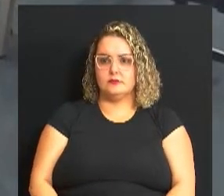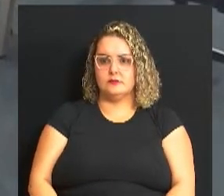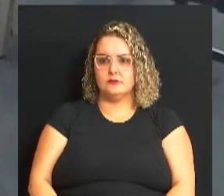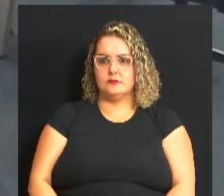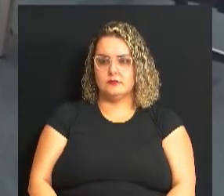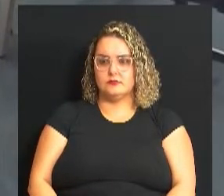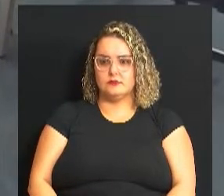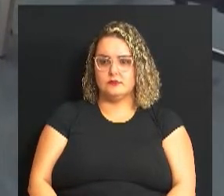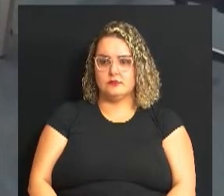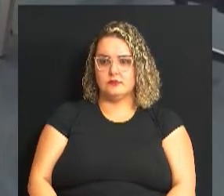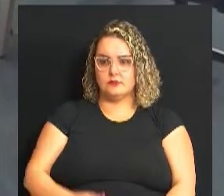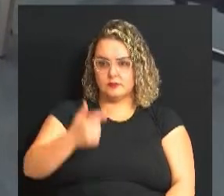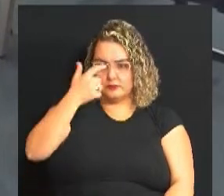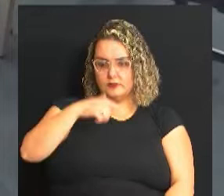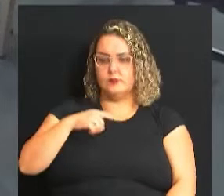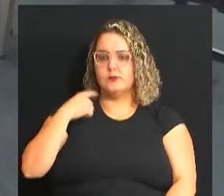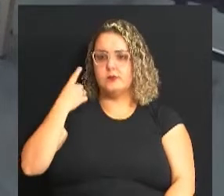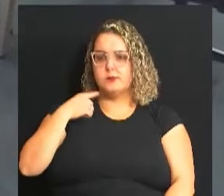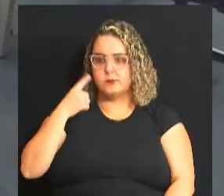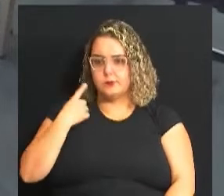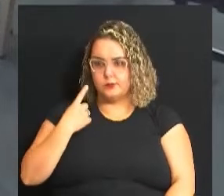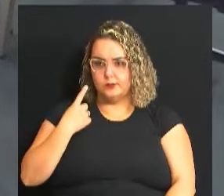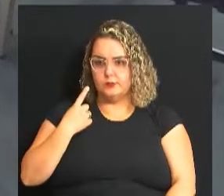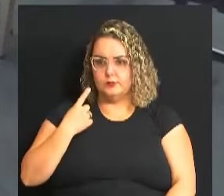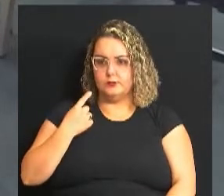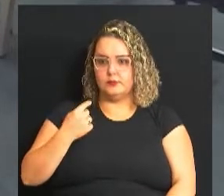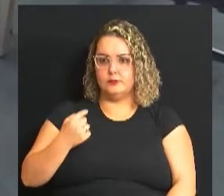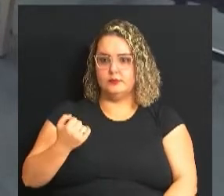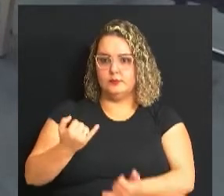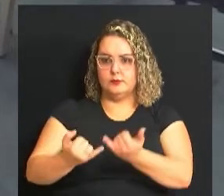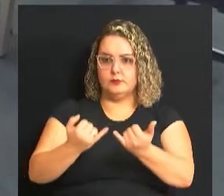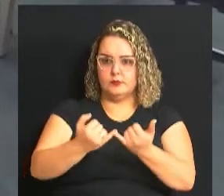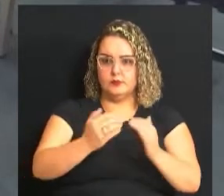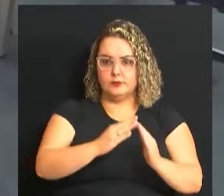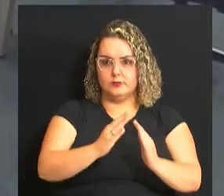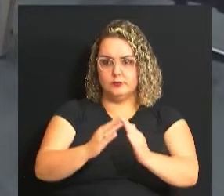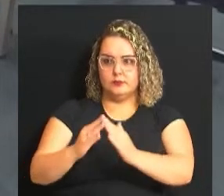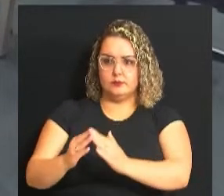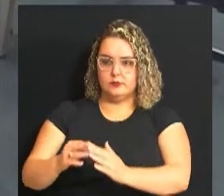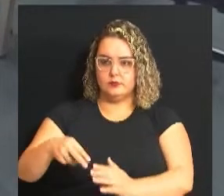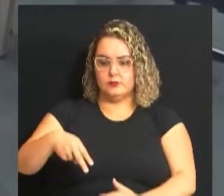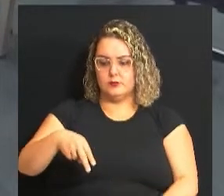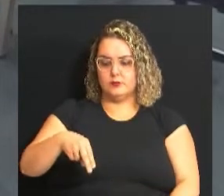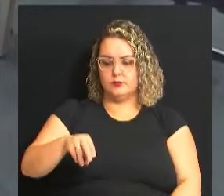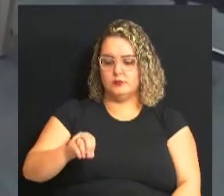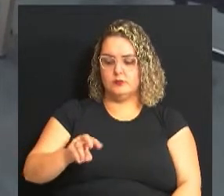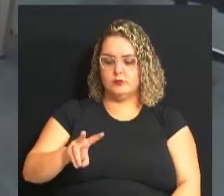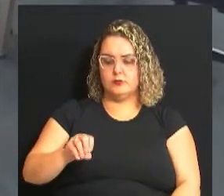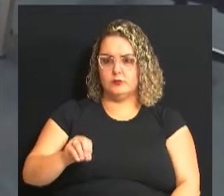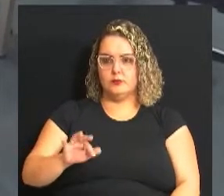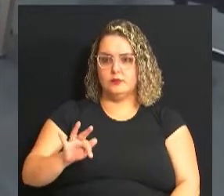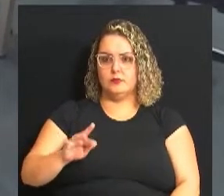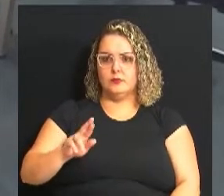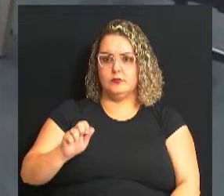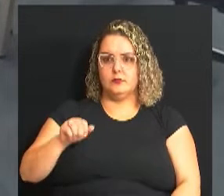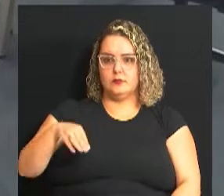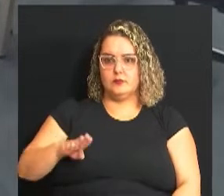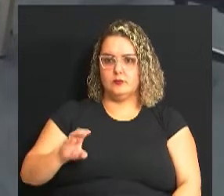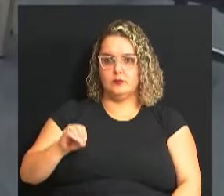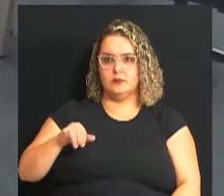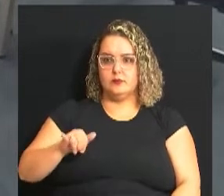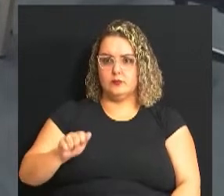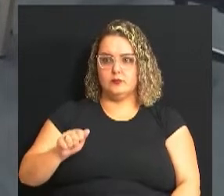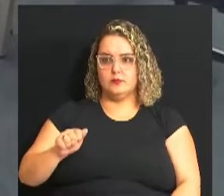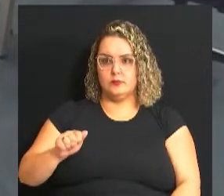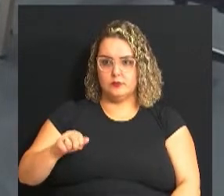Eu sou advogada de parte dos moradores do núcleo do Novo Flamboyant. Já conheço o Marcelo faz tempo.